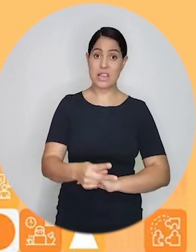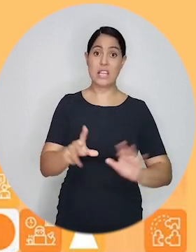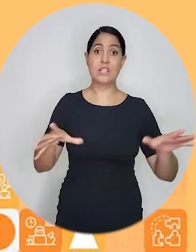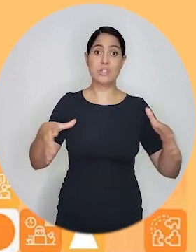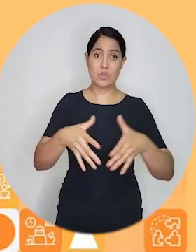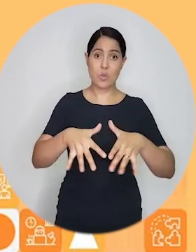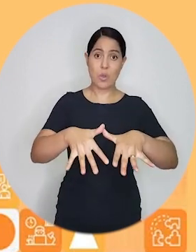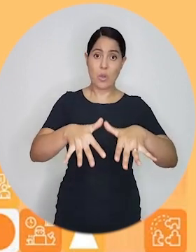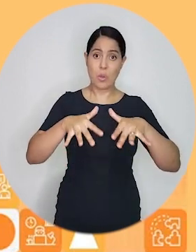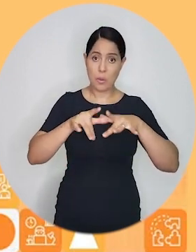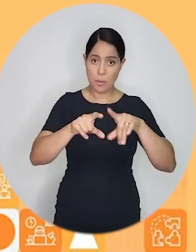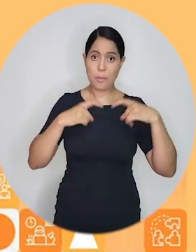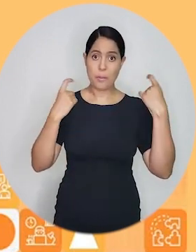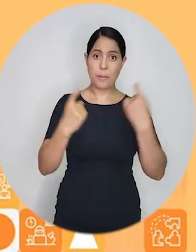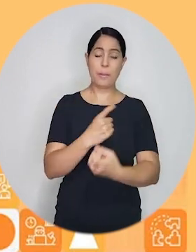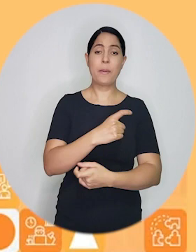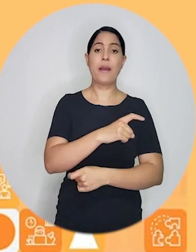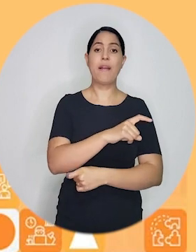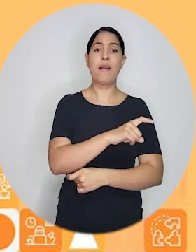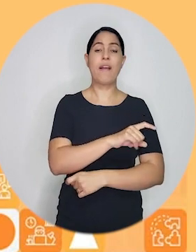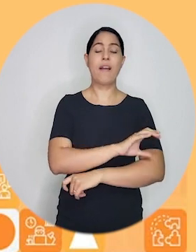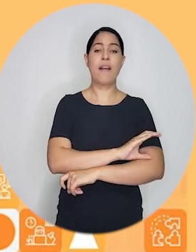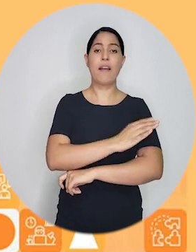emanar todos